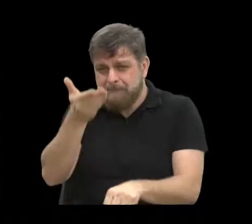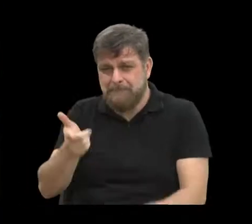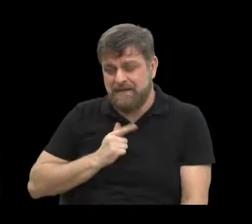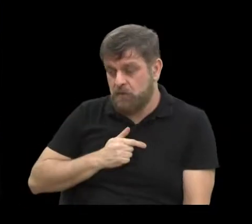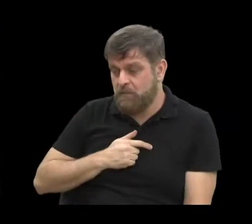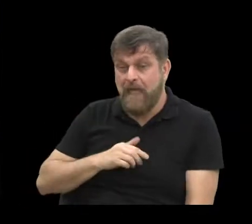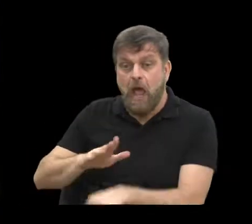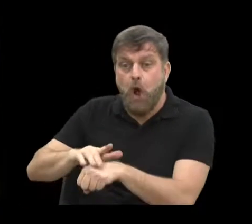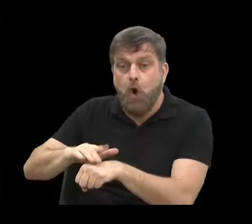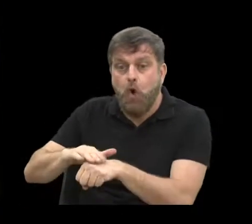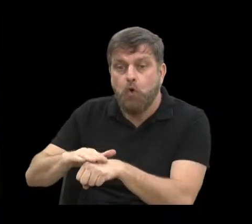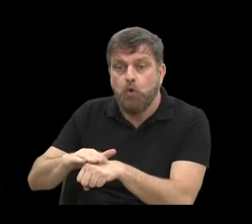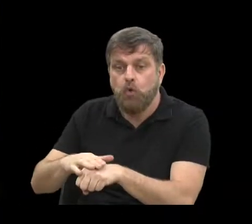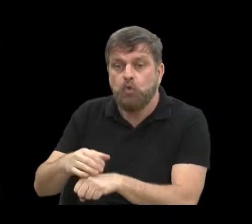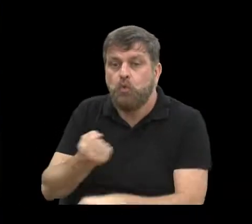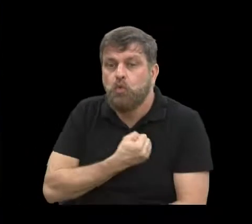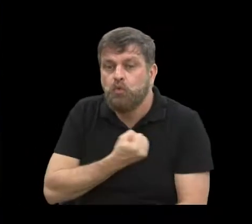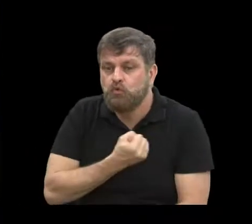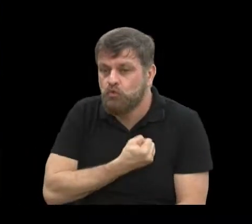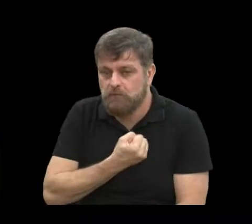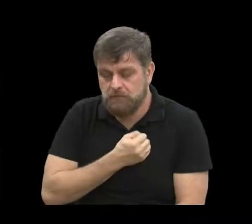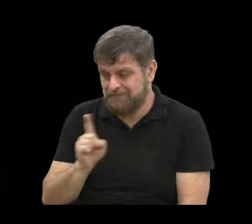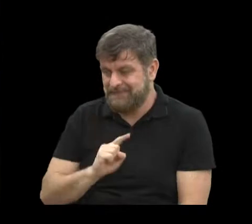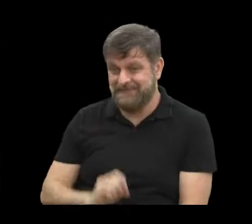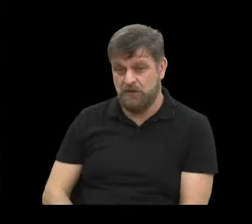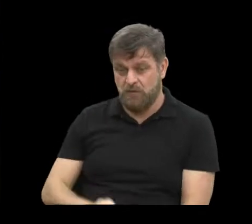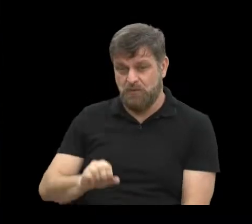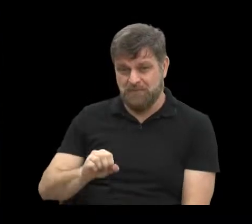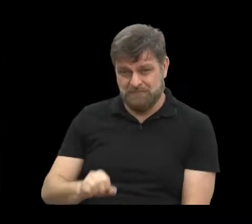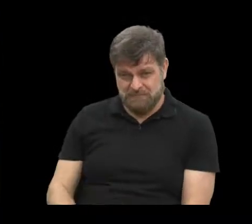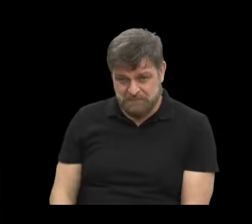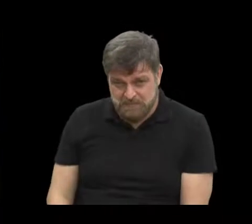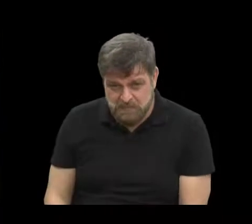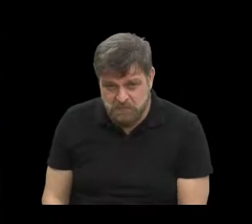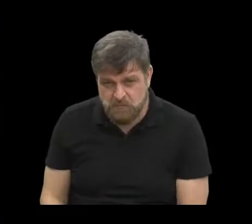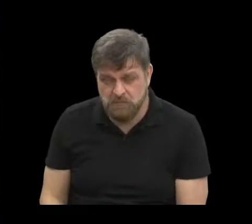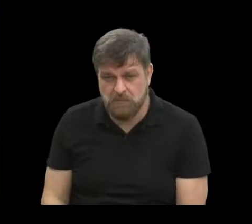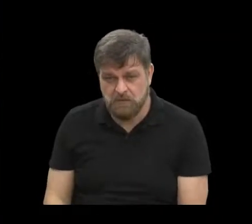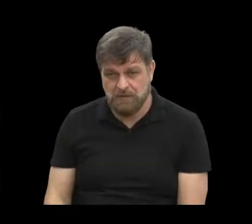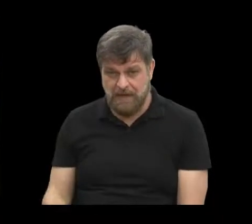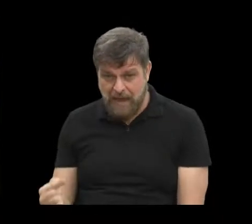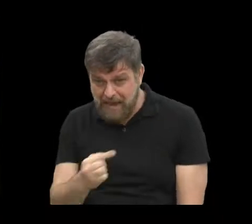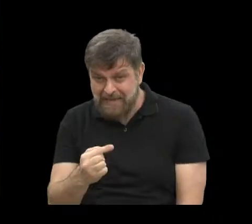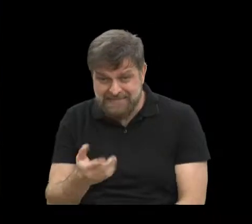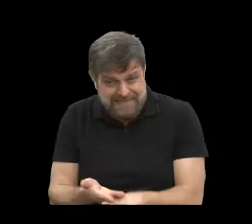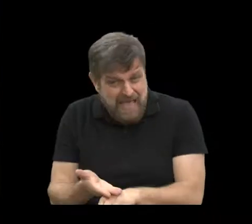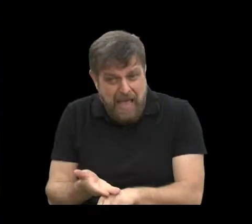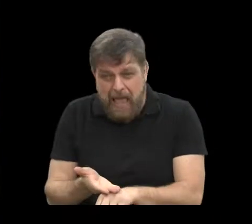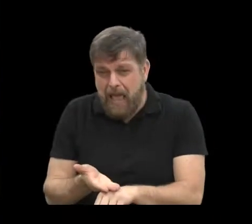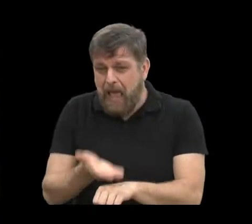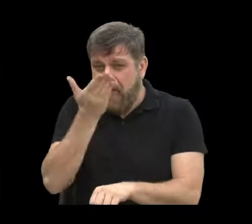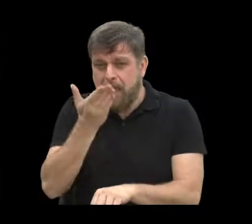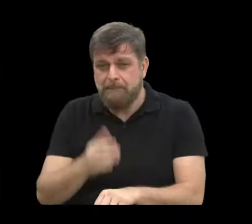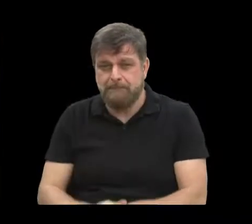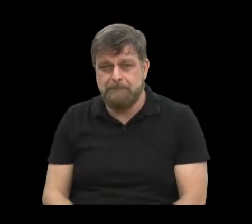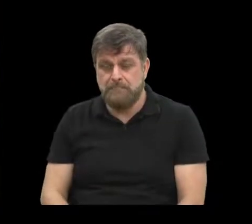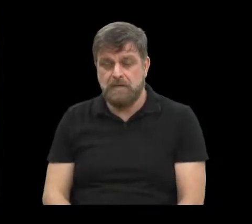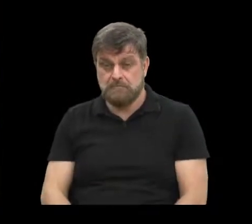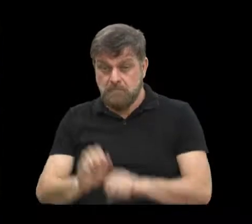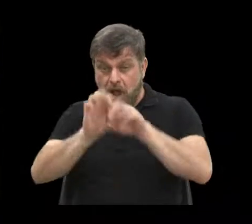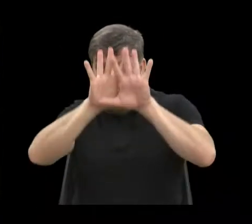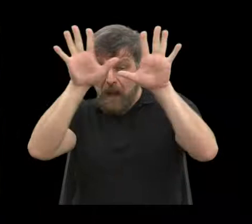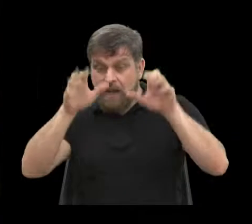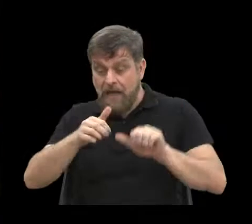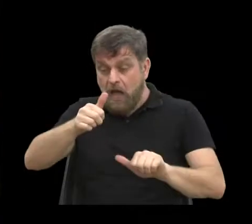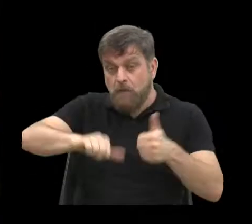CID, né? Da CID, da Classificação Internacional de Doenças. É muito mais abrangente na hora de fazer